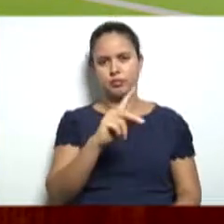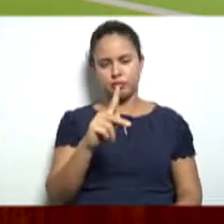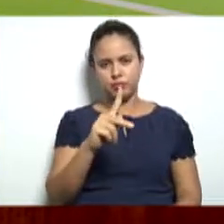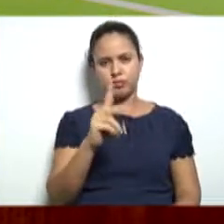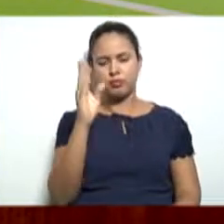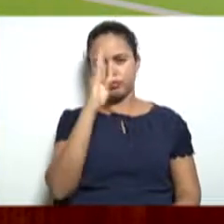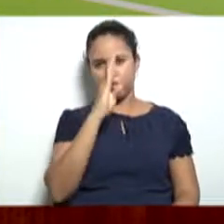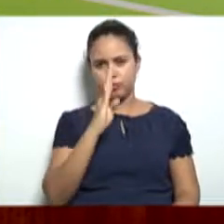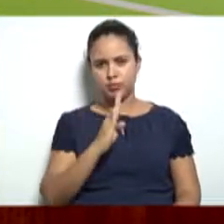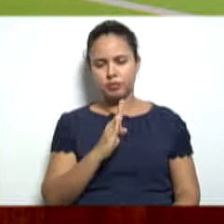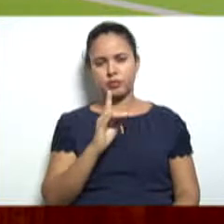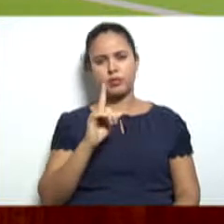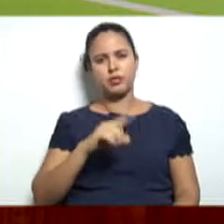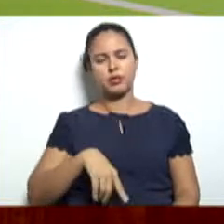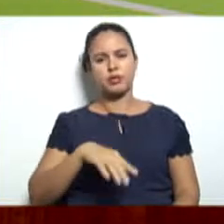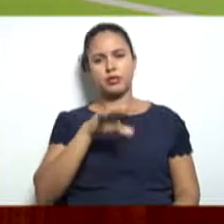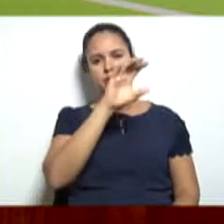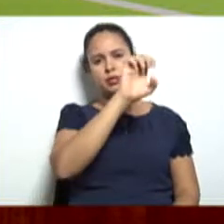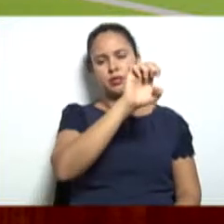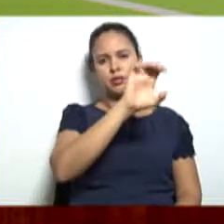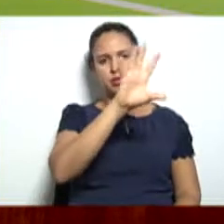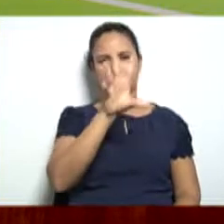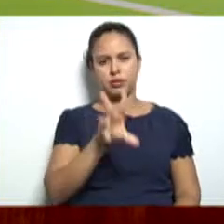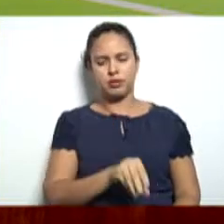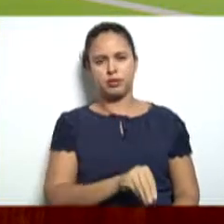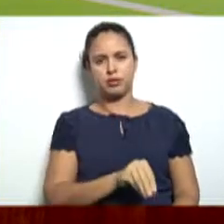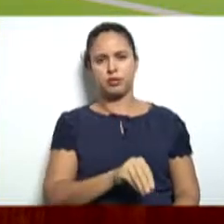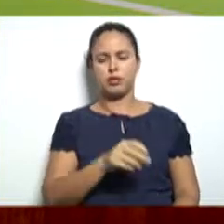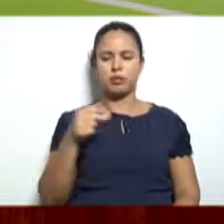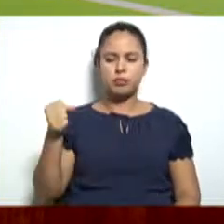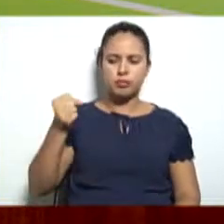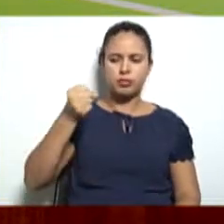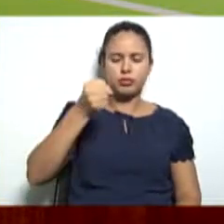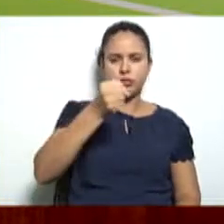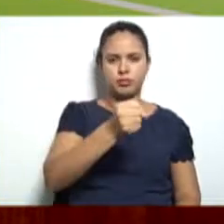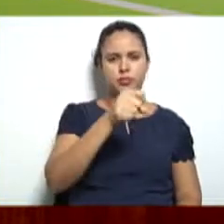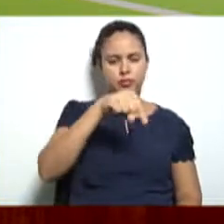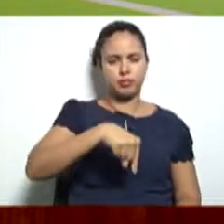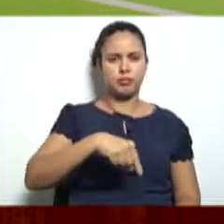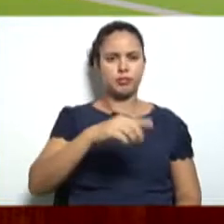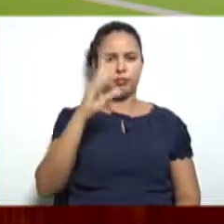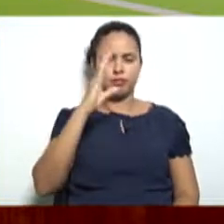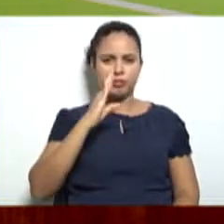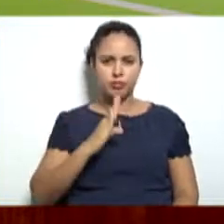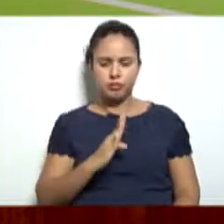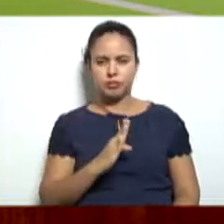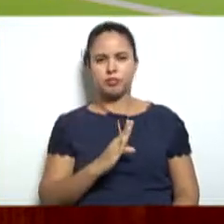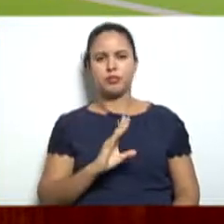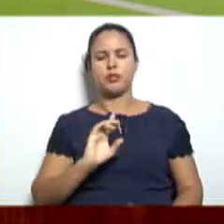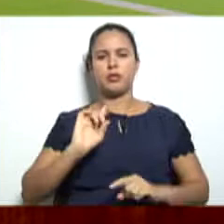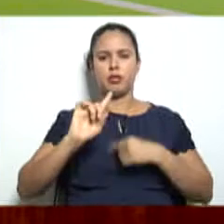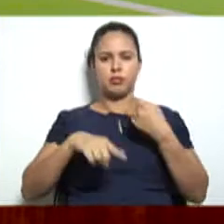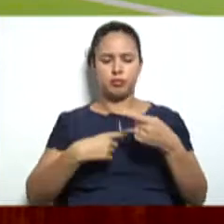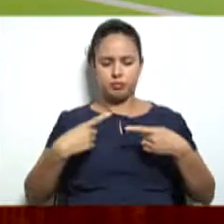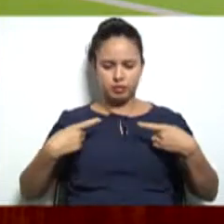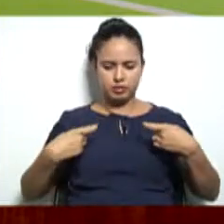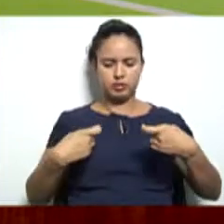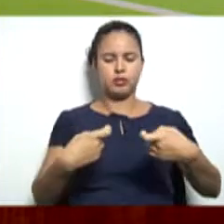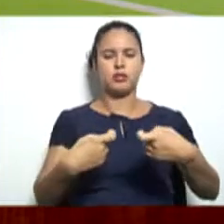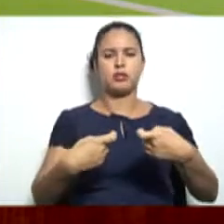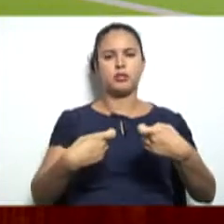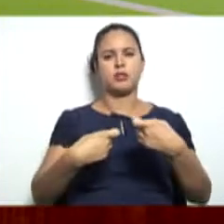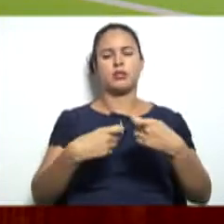foram os europeus vindo para cá num pós-guerra, num momento em que eles precisavam se juntar